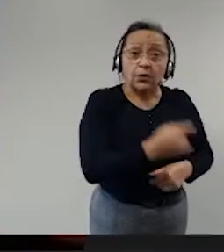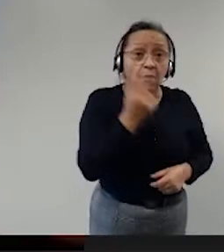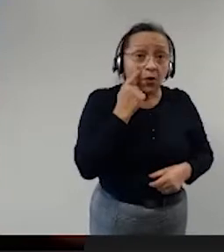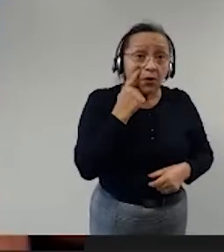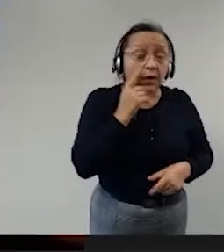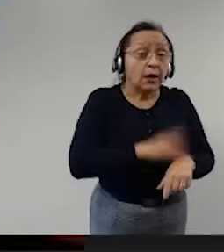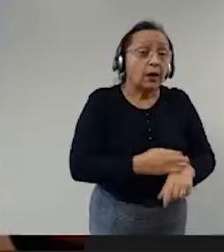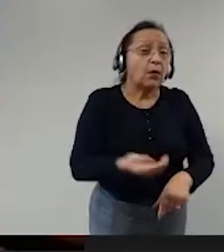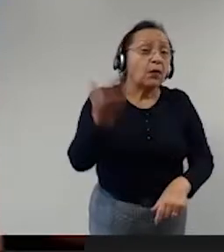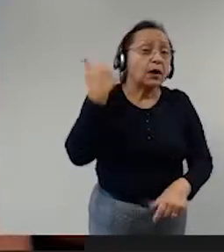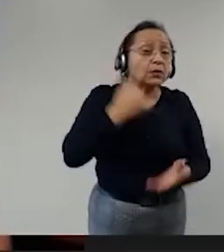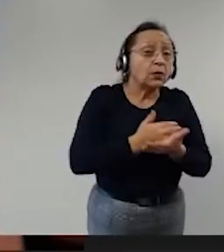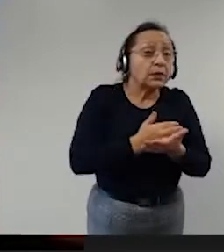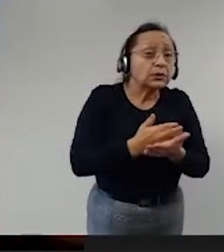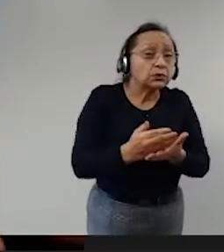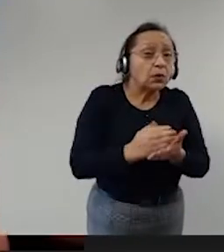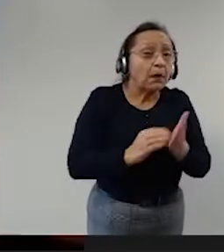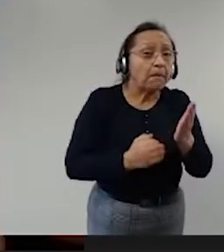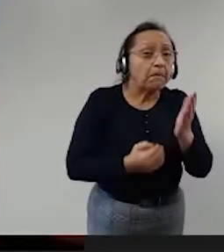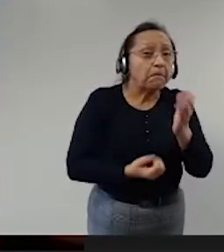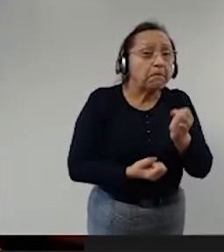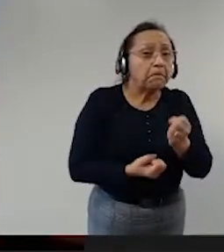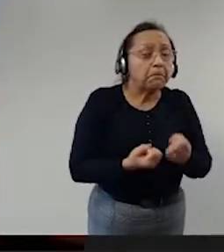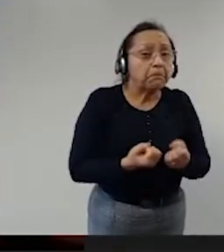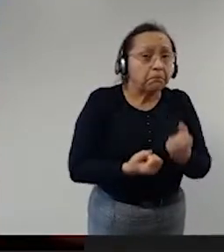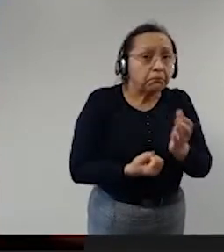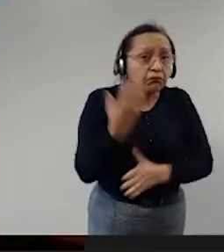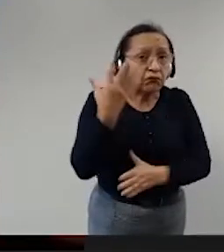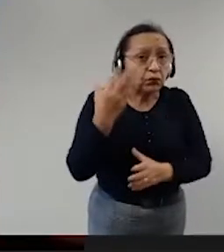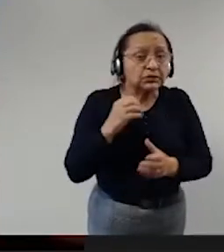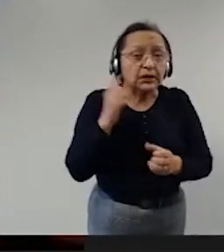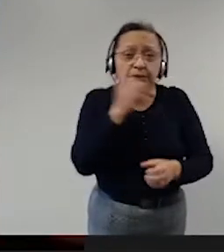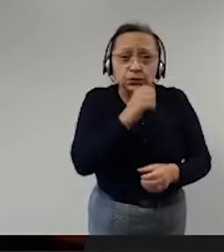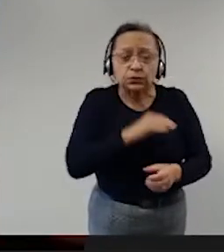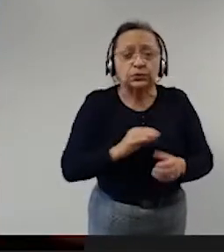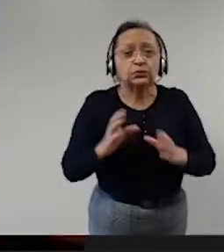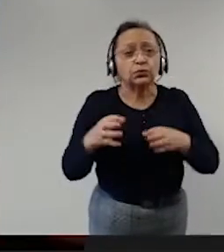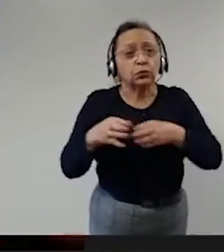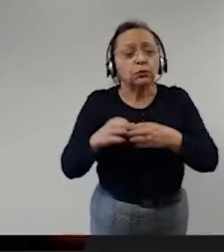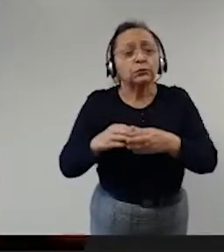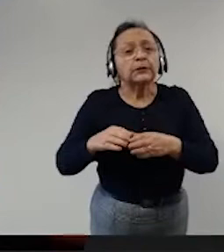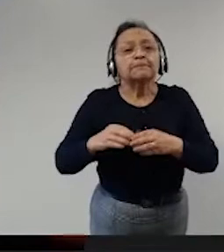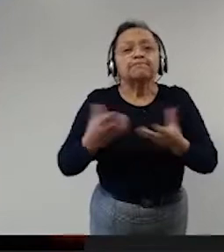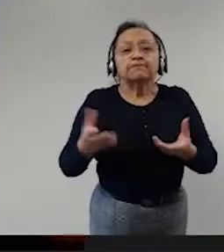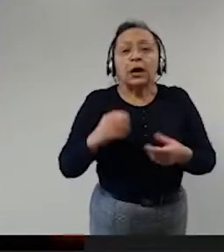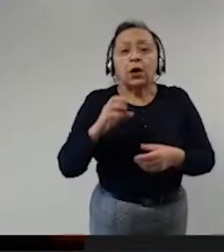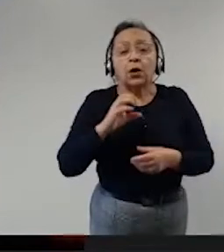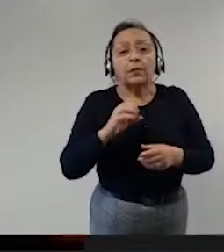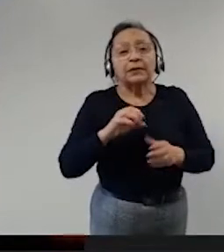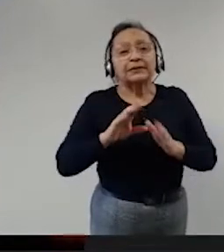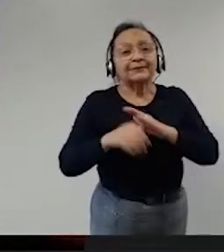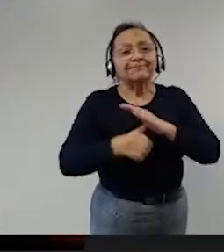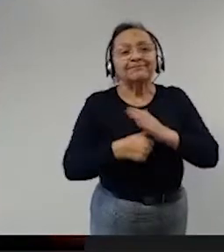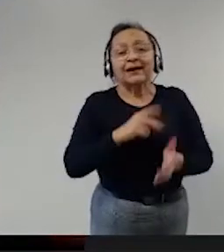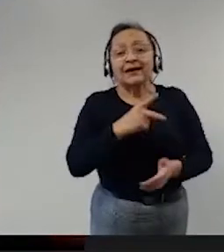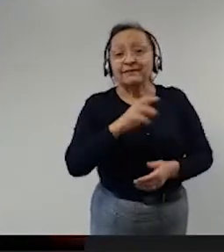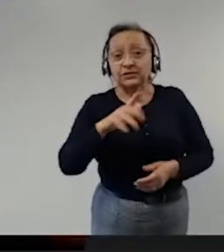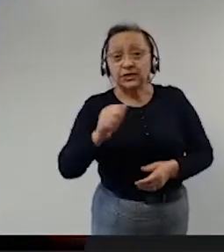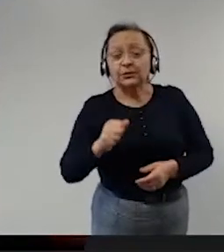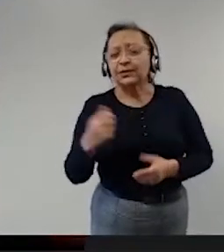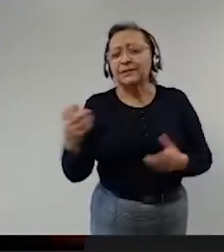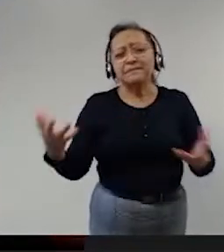surgir os excessos da Operação Lava Jato, que é uma operação importantíssima, porque desnudou uma